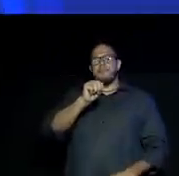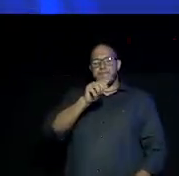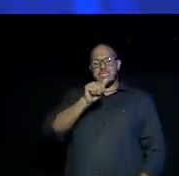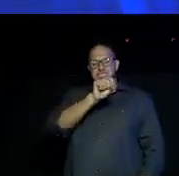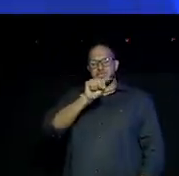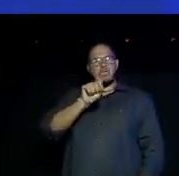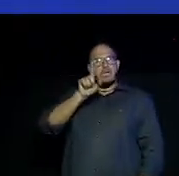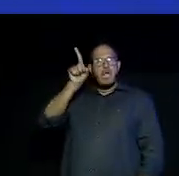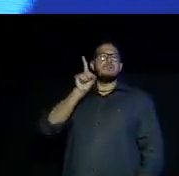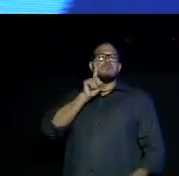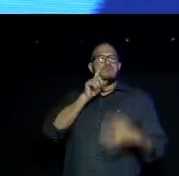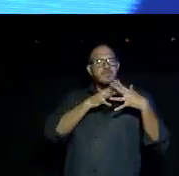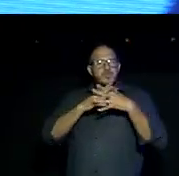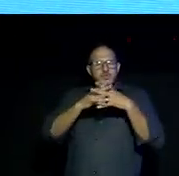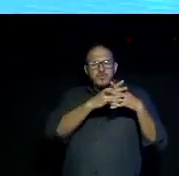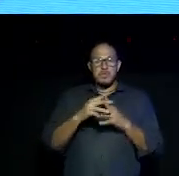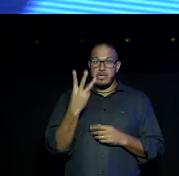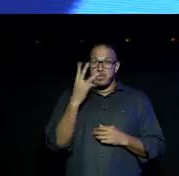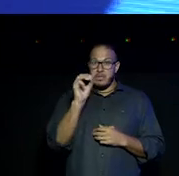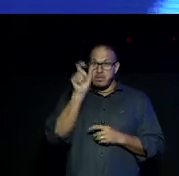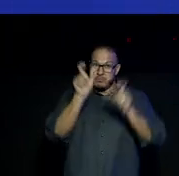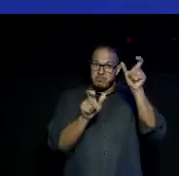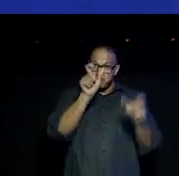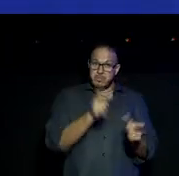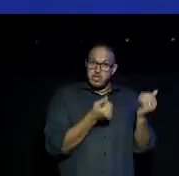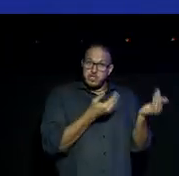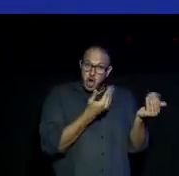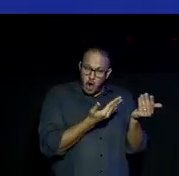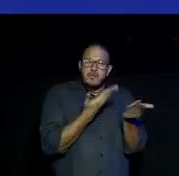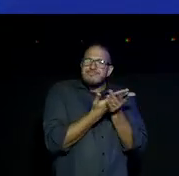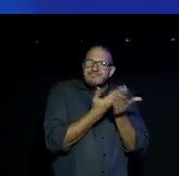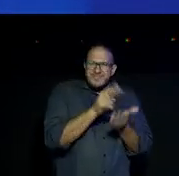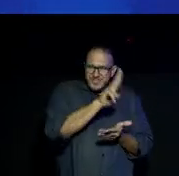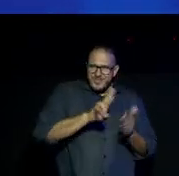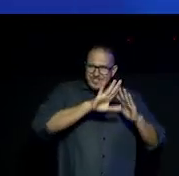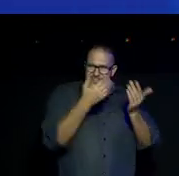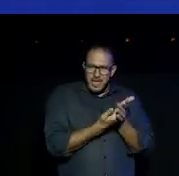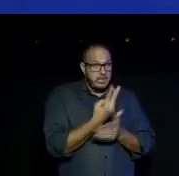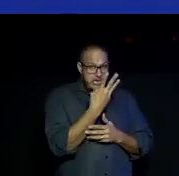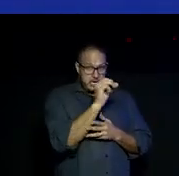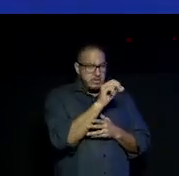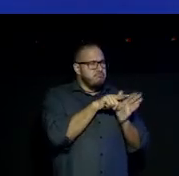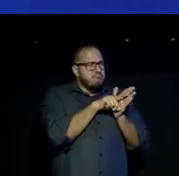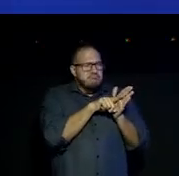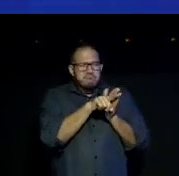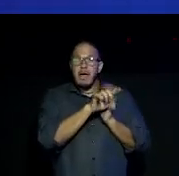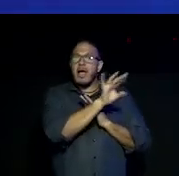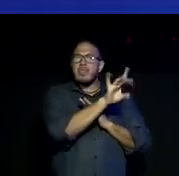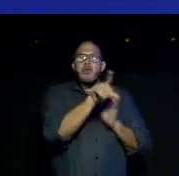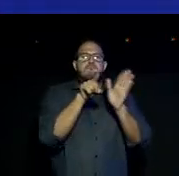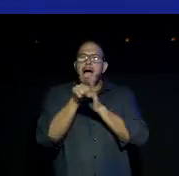30 jovens universitários que estudavam na mesma turma há muito tempo. E para cada um deles perguntaram: